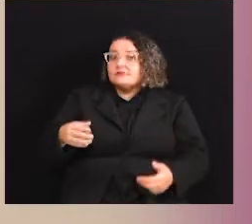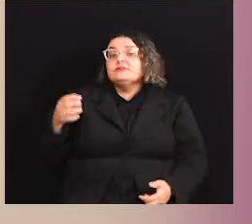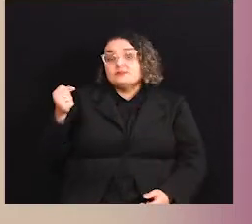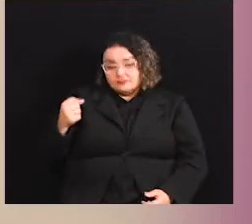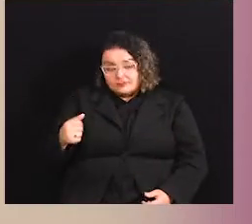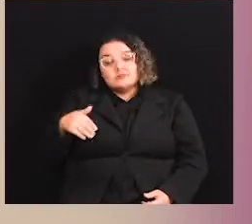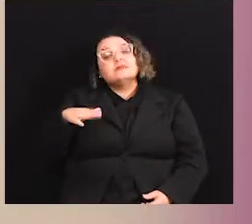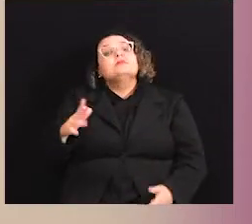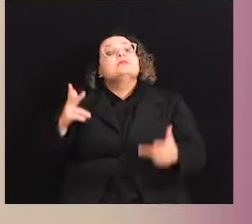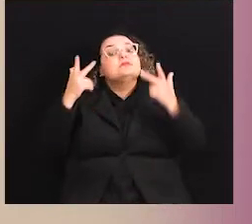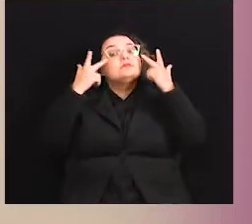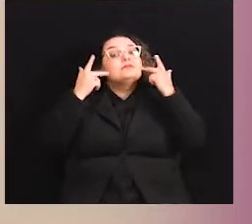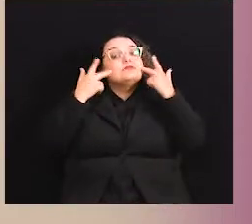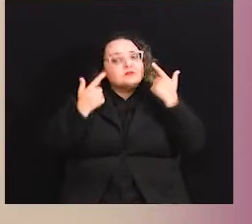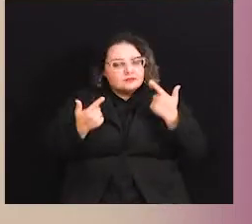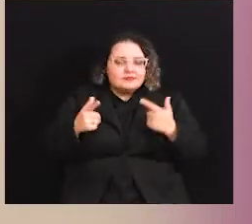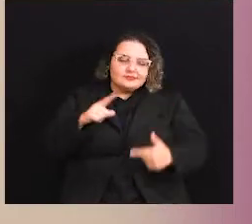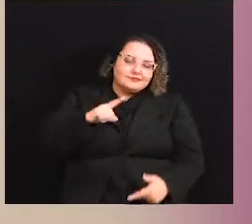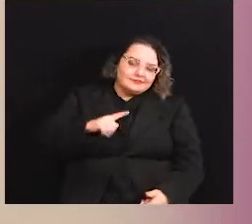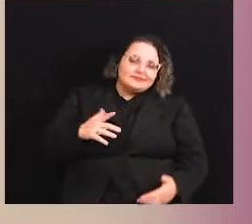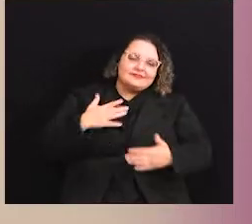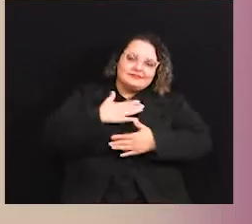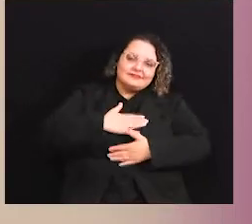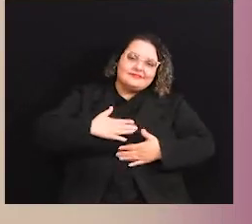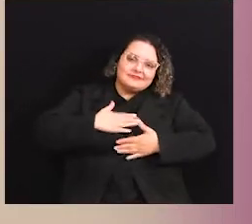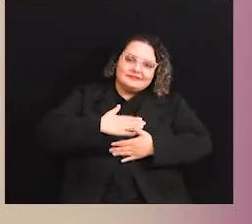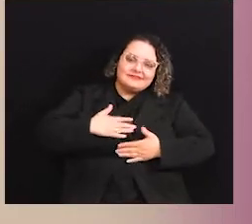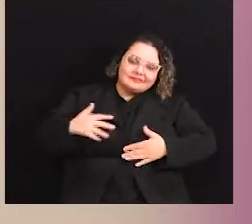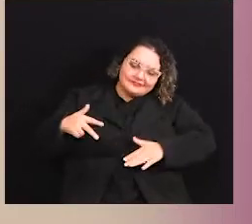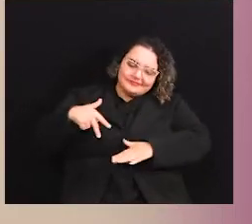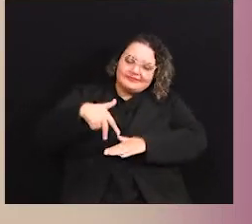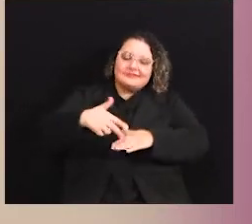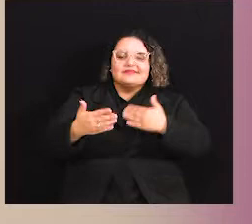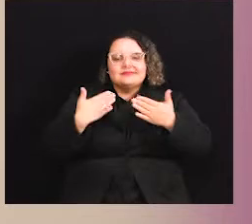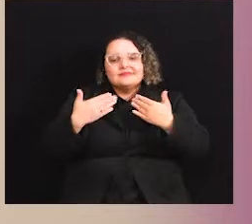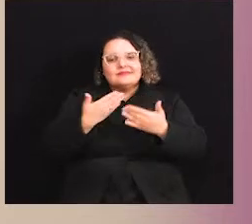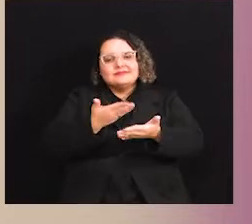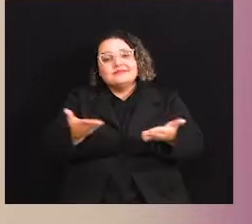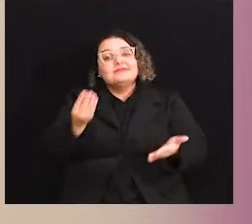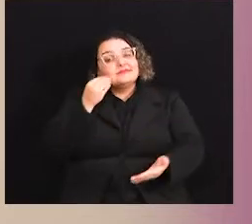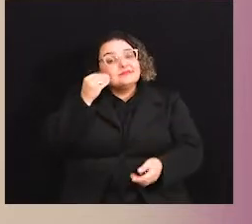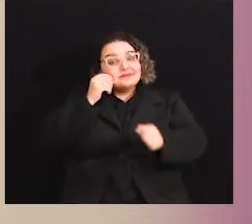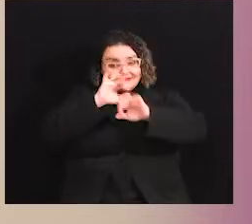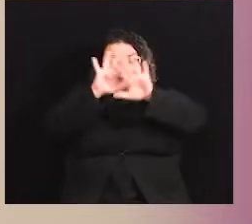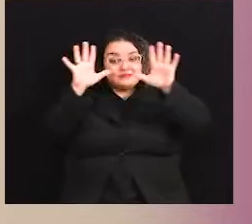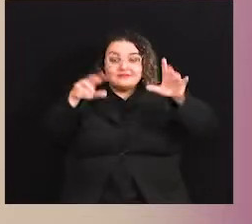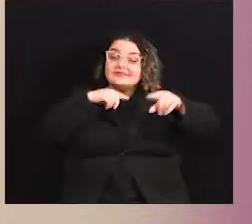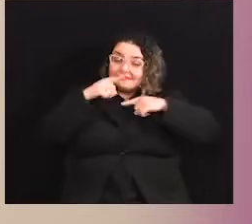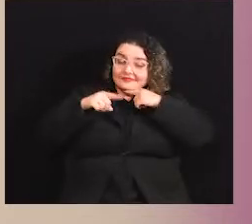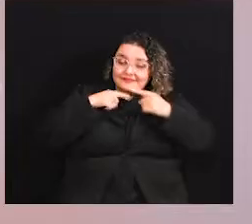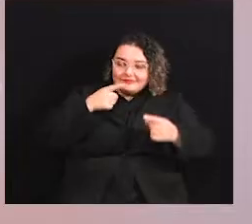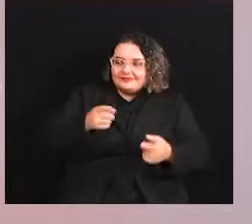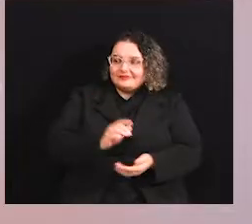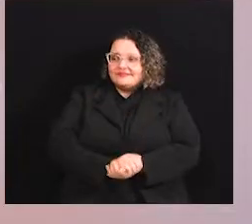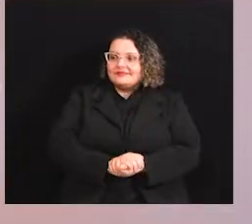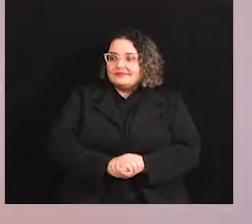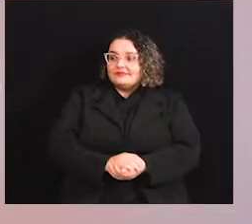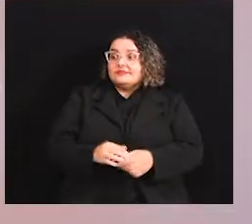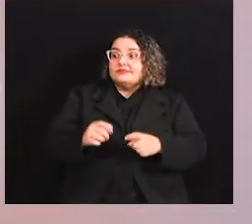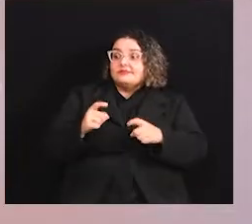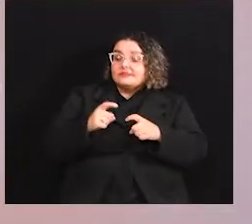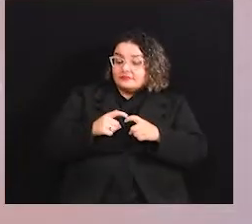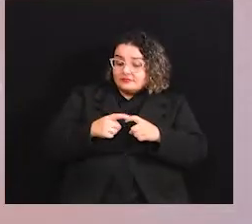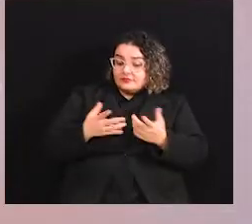intolerâncias mais comuns. Então, é um prazer conversar com vocês e tentar esclarecer um pouquinho mais sobre isso. Doutor,